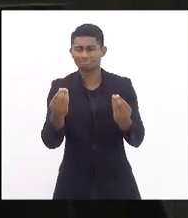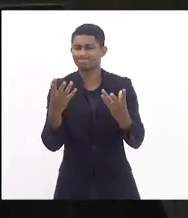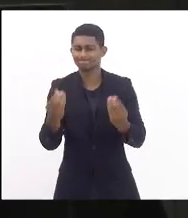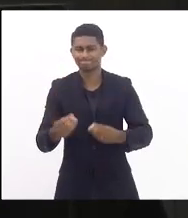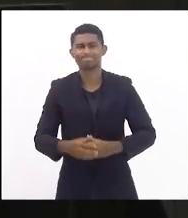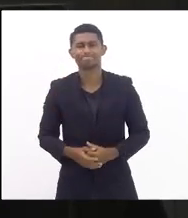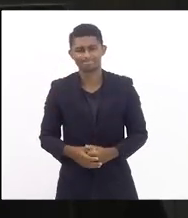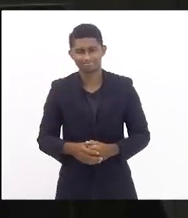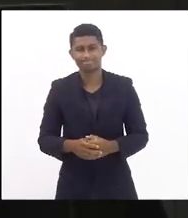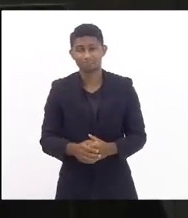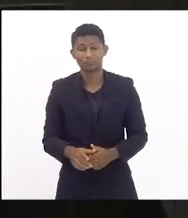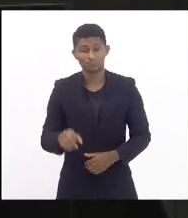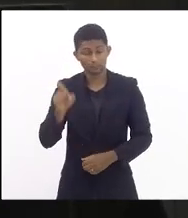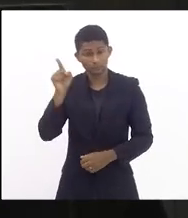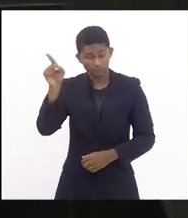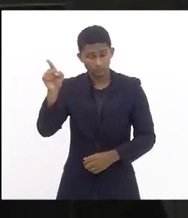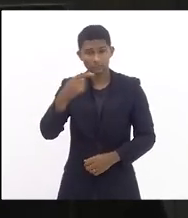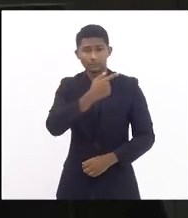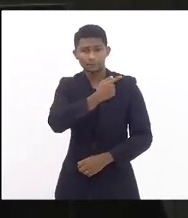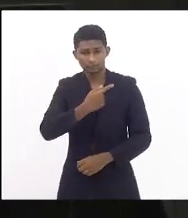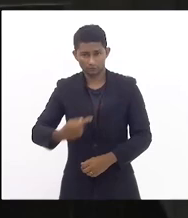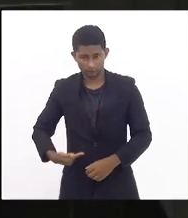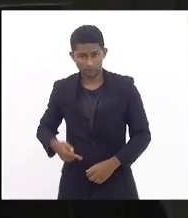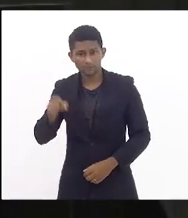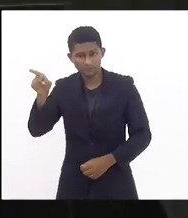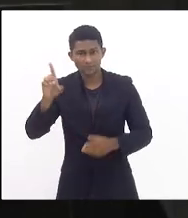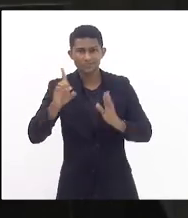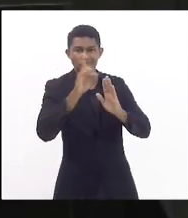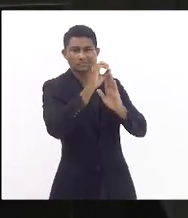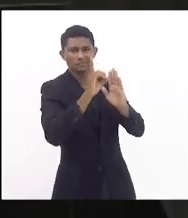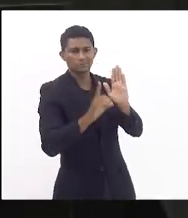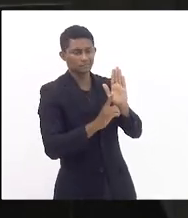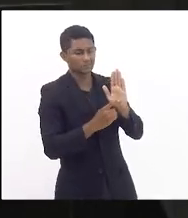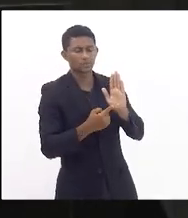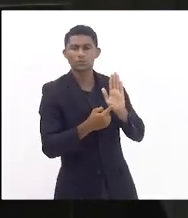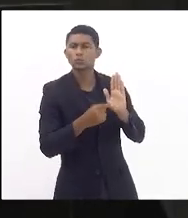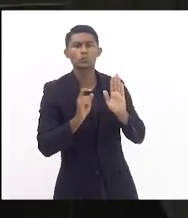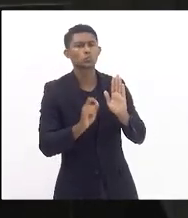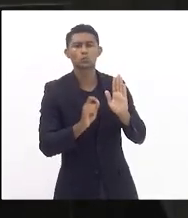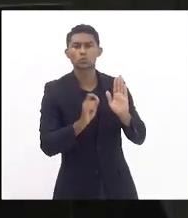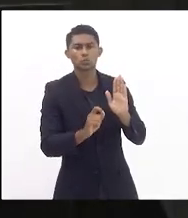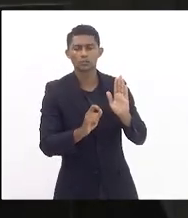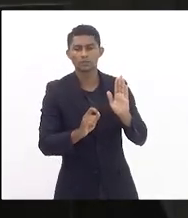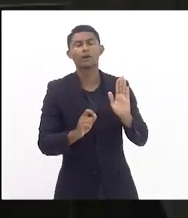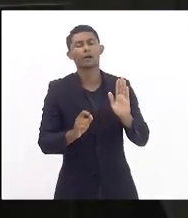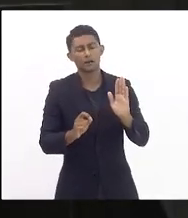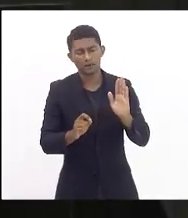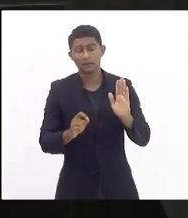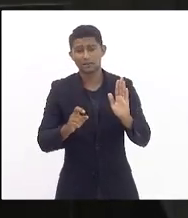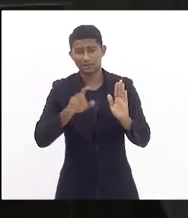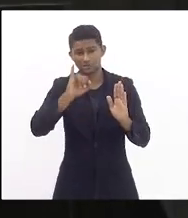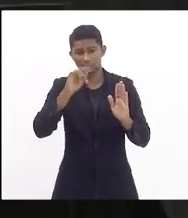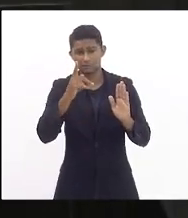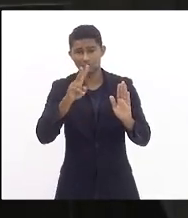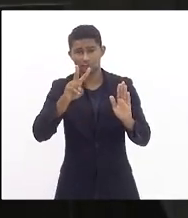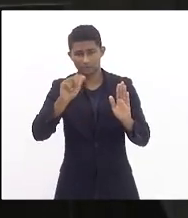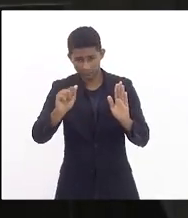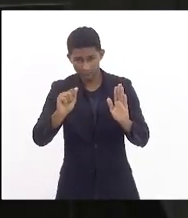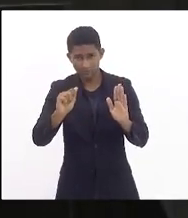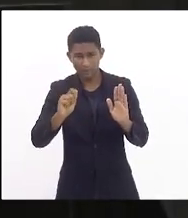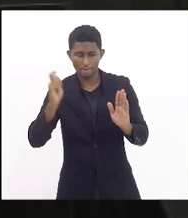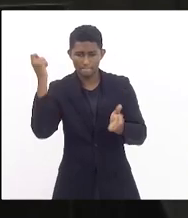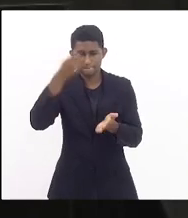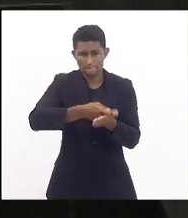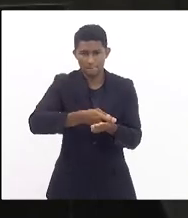Tanto é que o próprio governo, por decreto, prorrogou pagamentos dos municípios